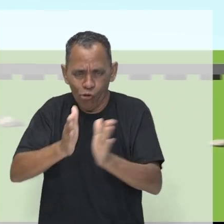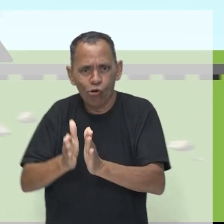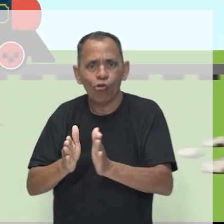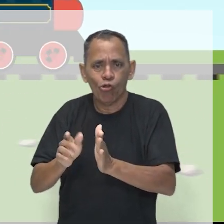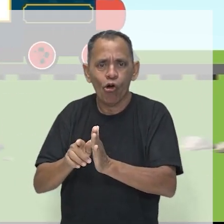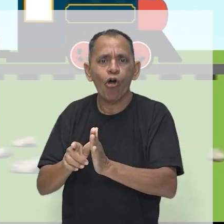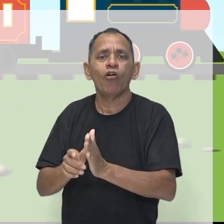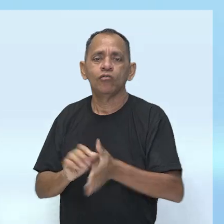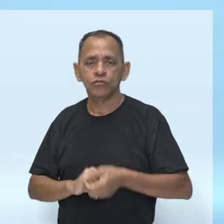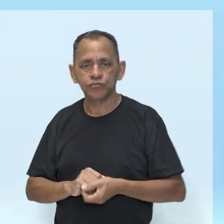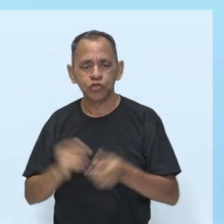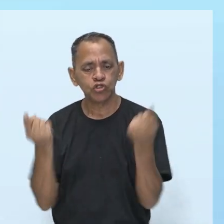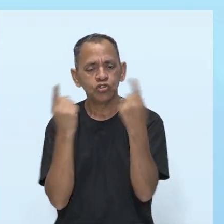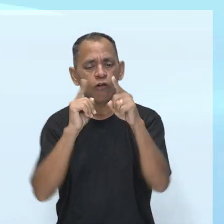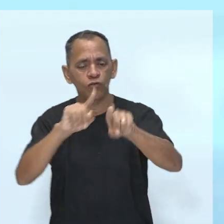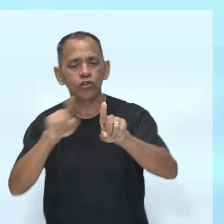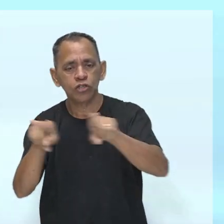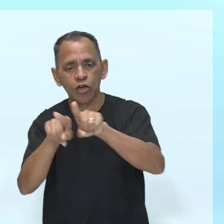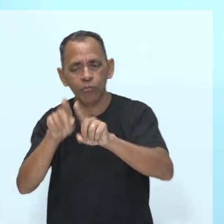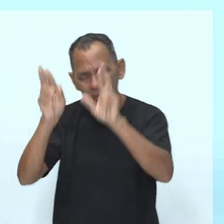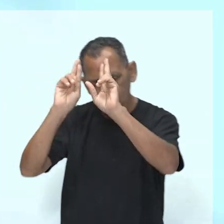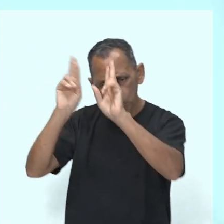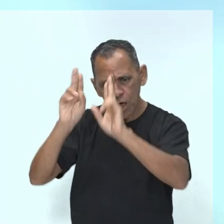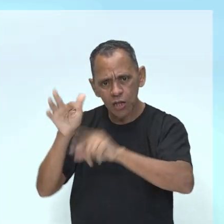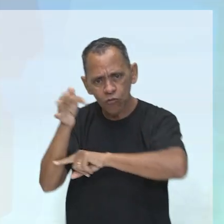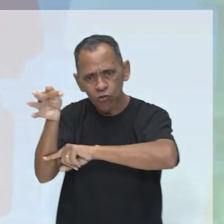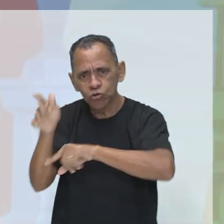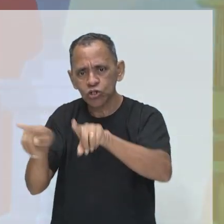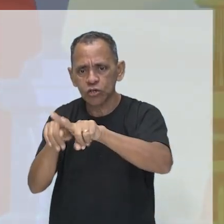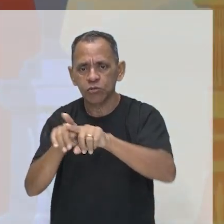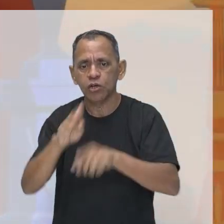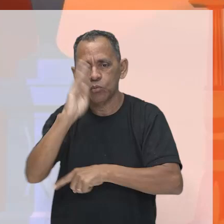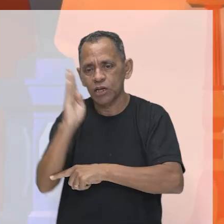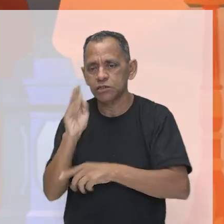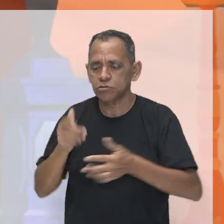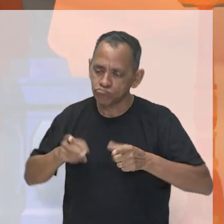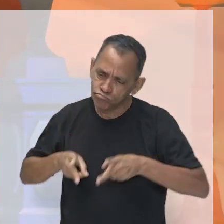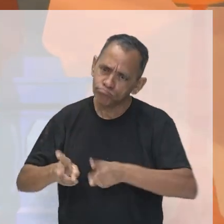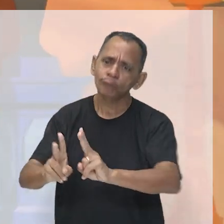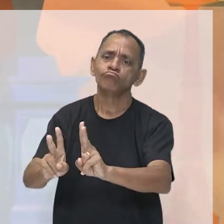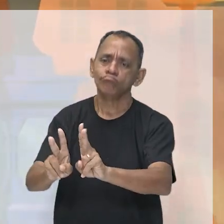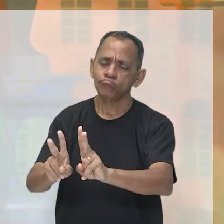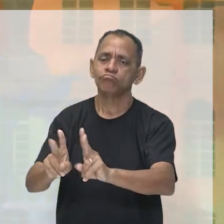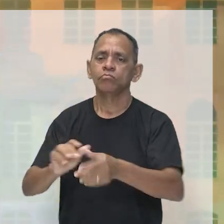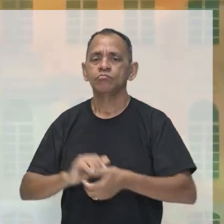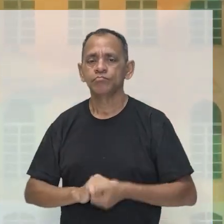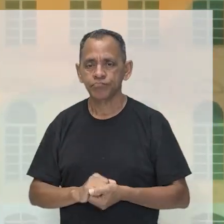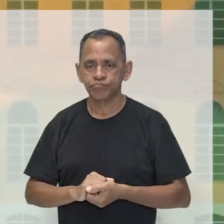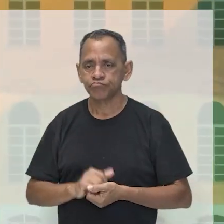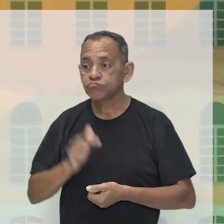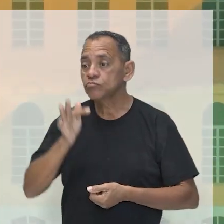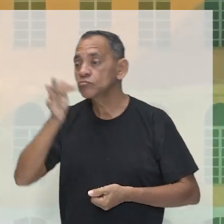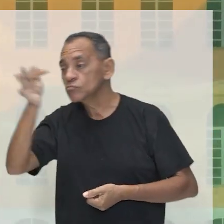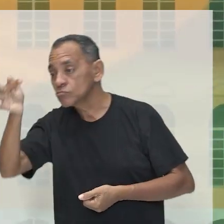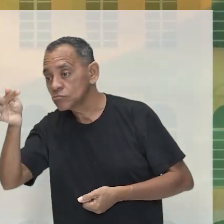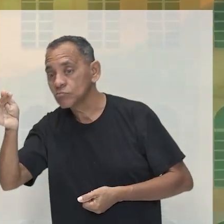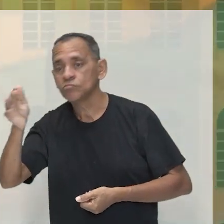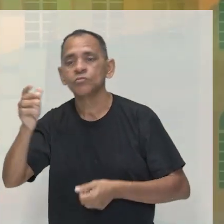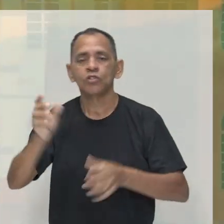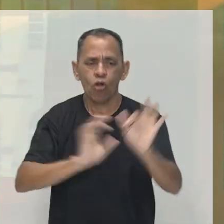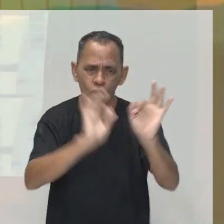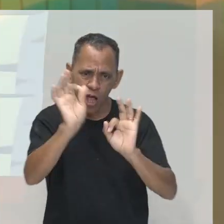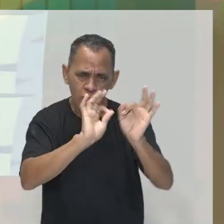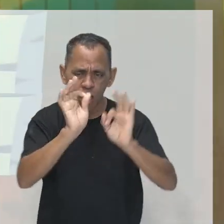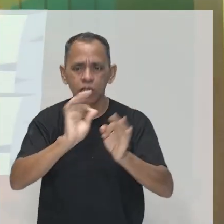nova era no Brasil, trazendo desafios e esperanças para o futuro. E assim, o Brasil seguiu em frente, sempre com um olhar para o